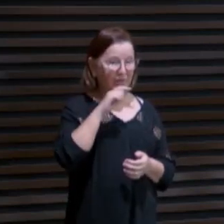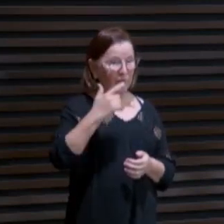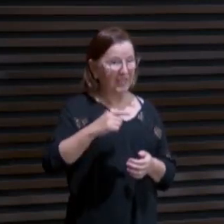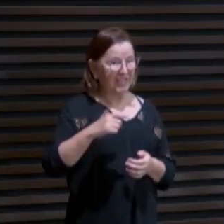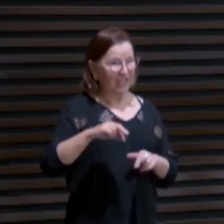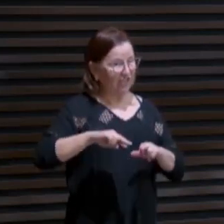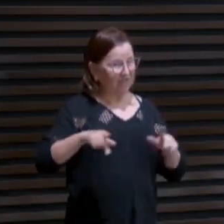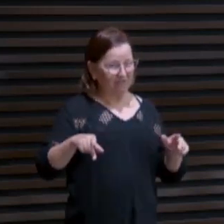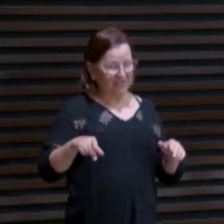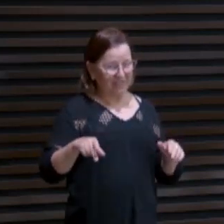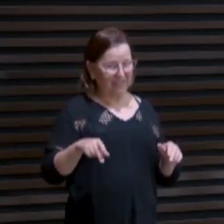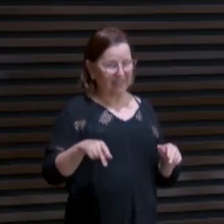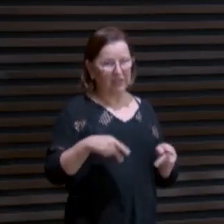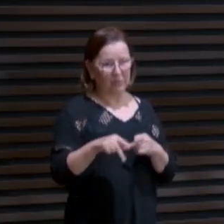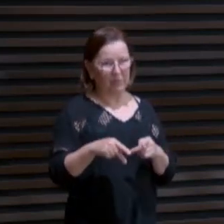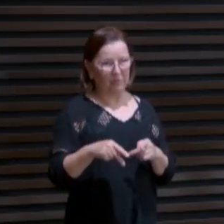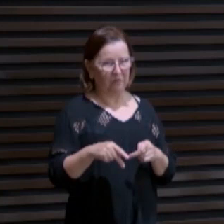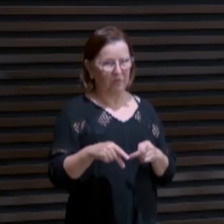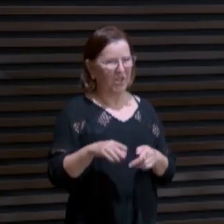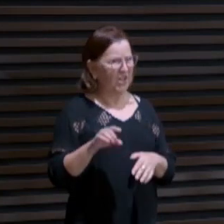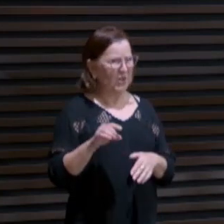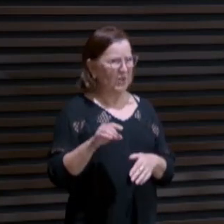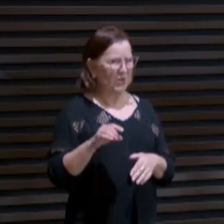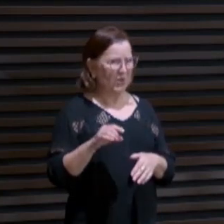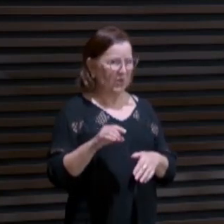não muda a realidade.